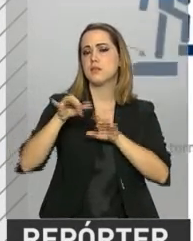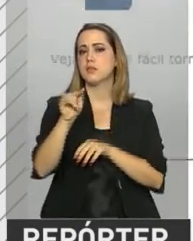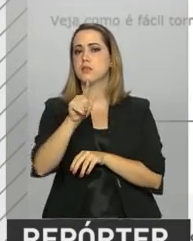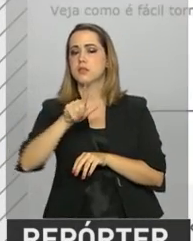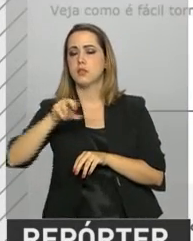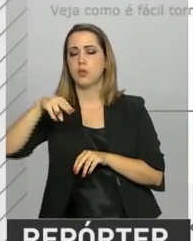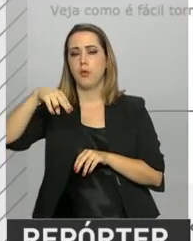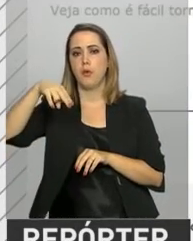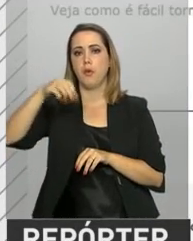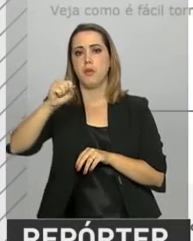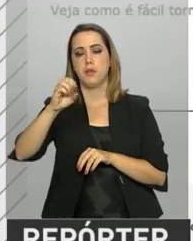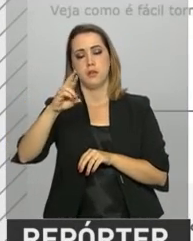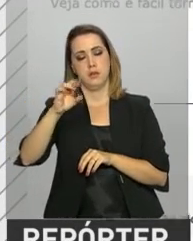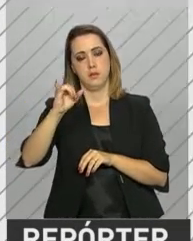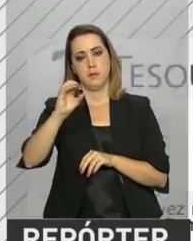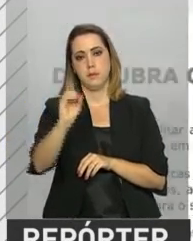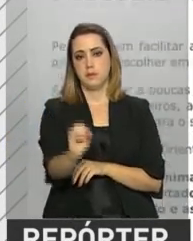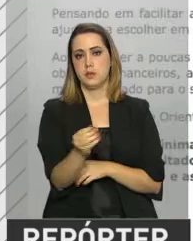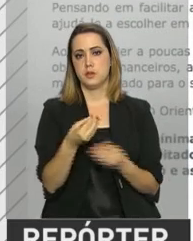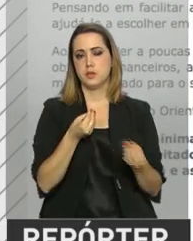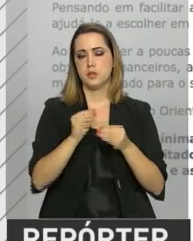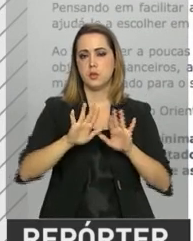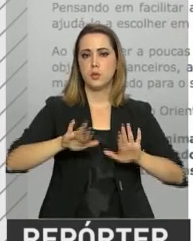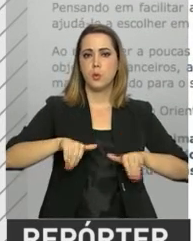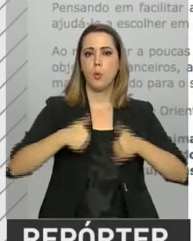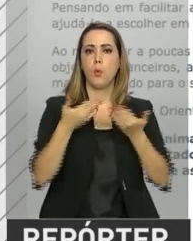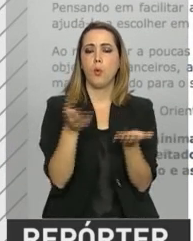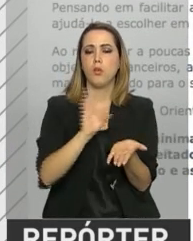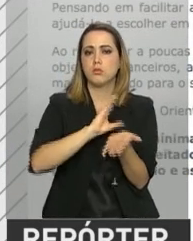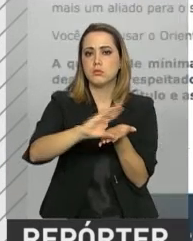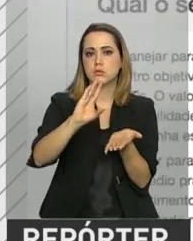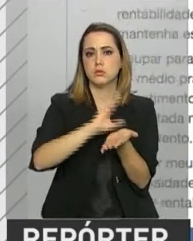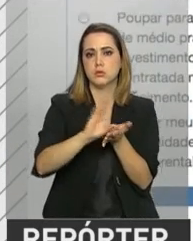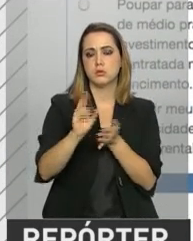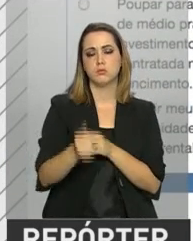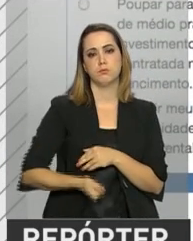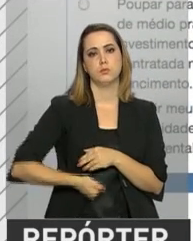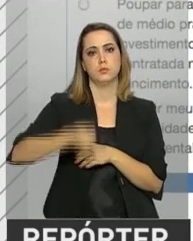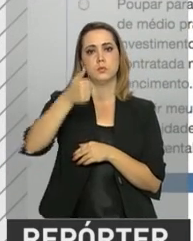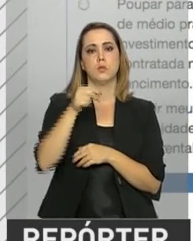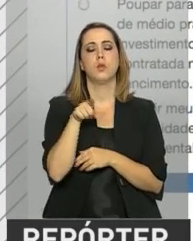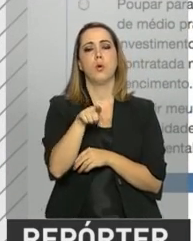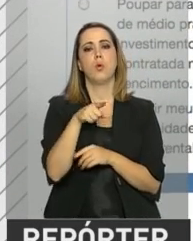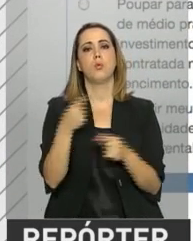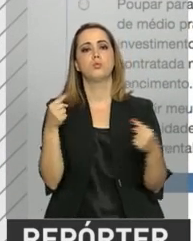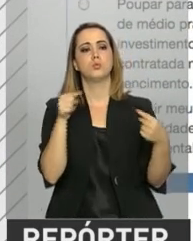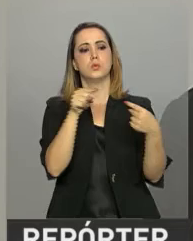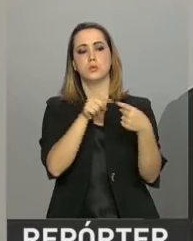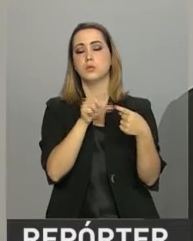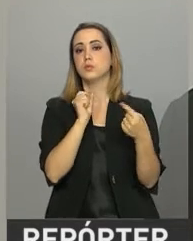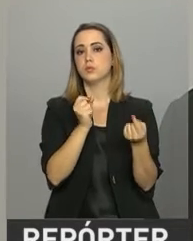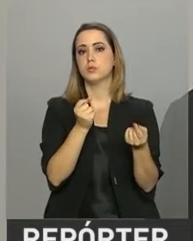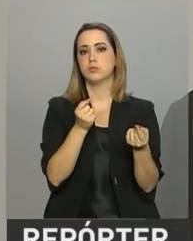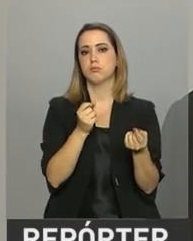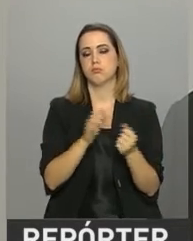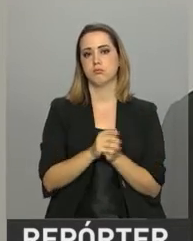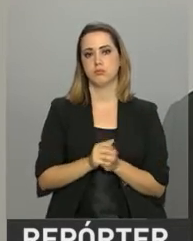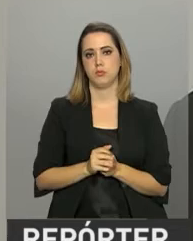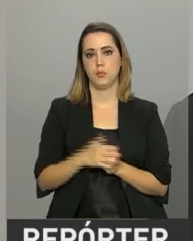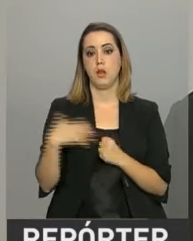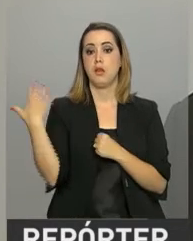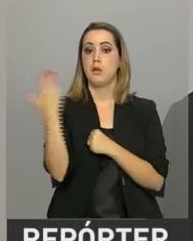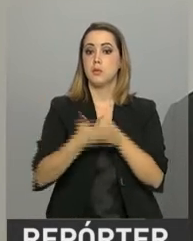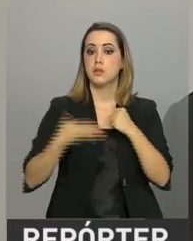algumas perguntas para descobrir qual o investimento está mais alinhado com os seus objetivos basicamente a gente